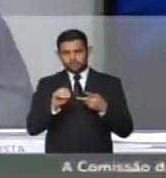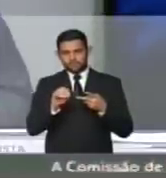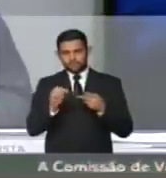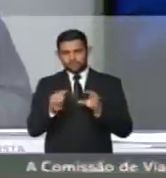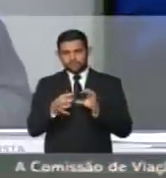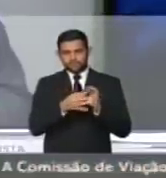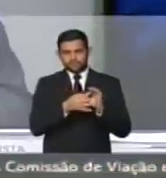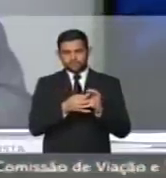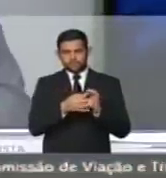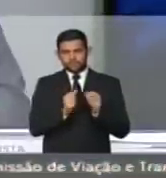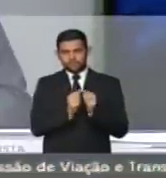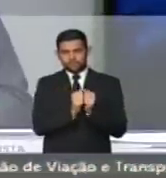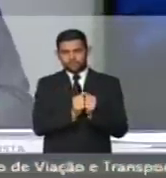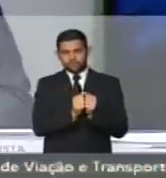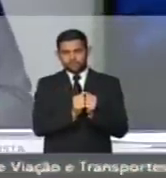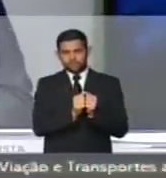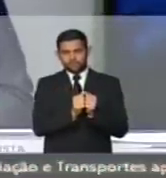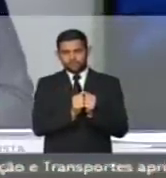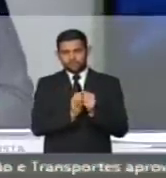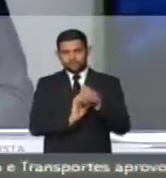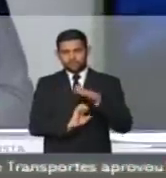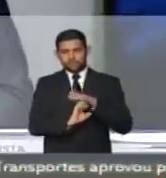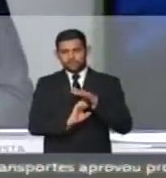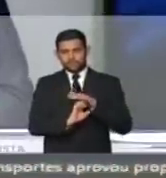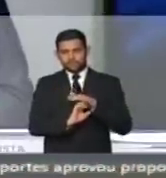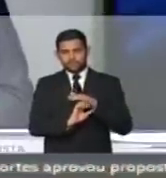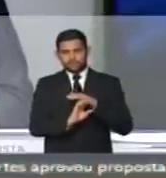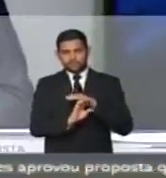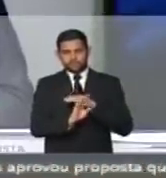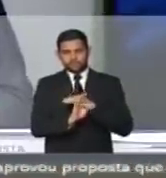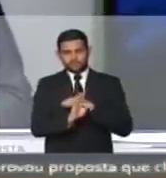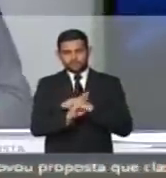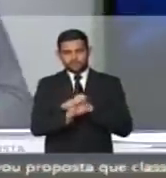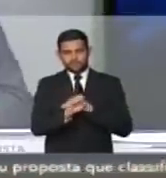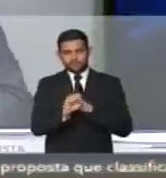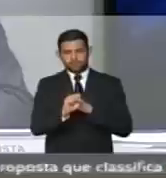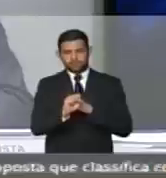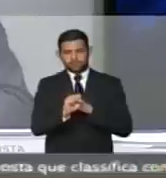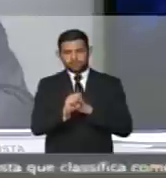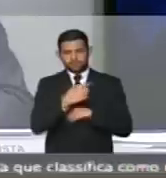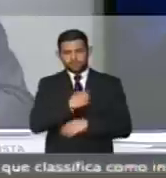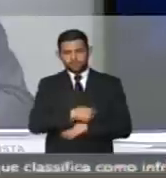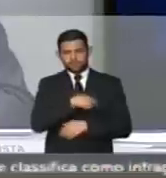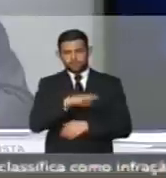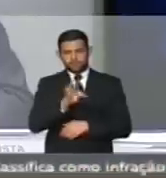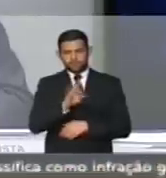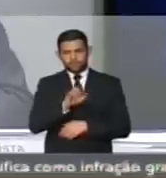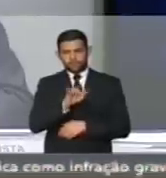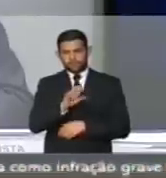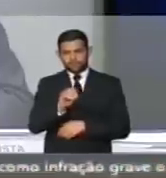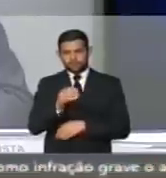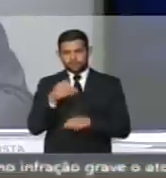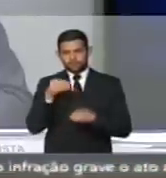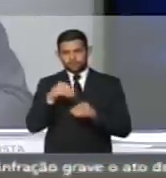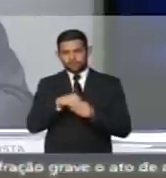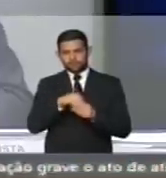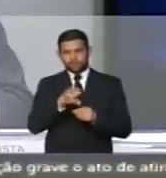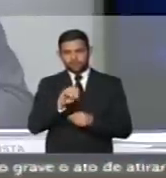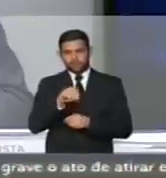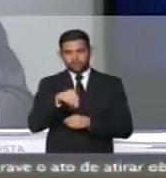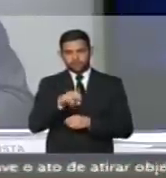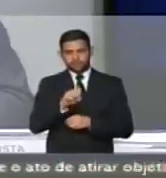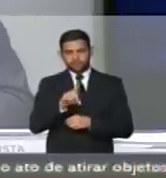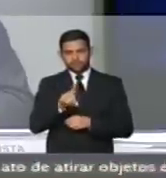com uma grande trading suíça chamada Trafigura, que entrou na MMX. E